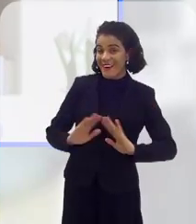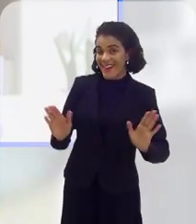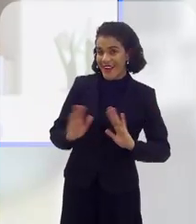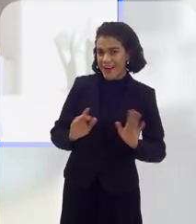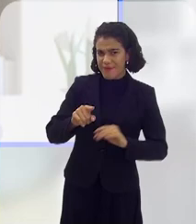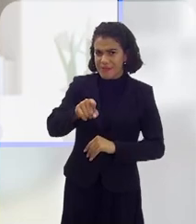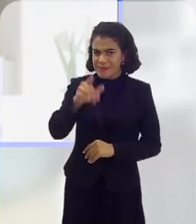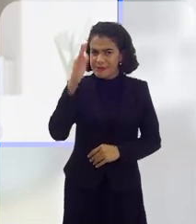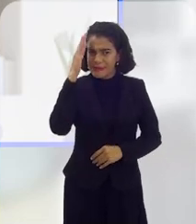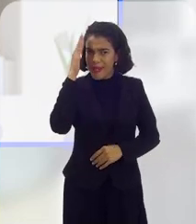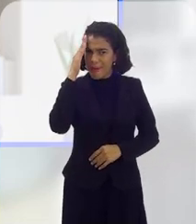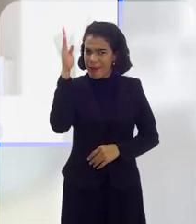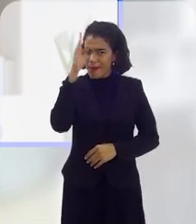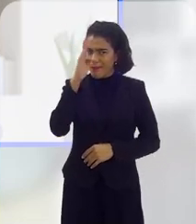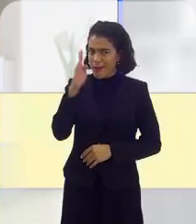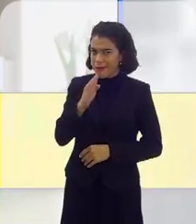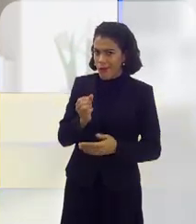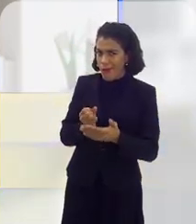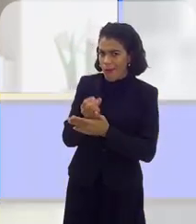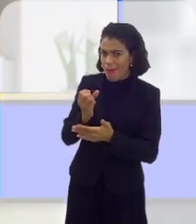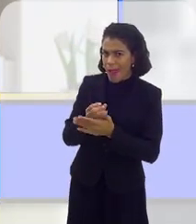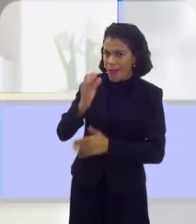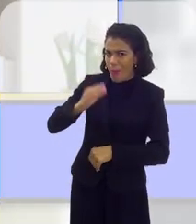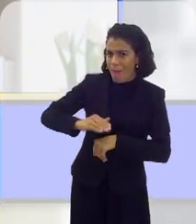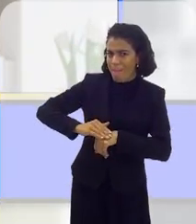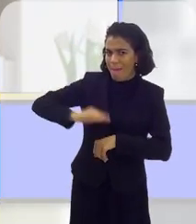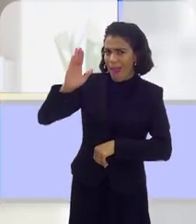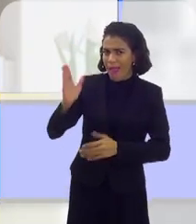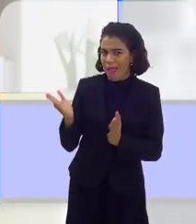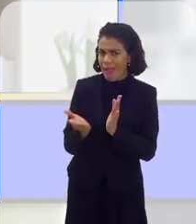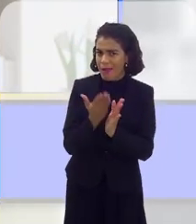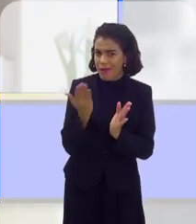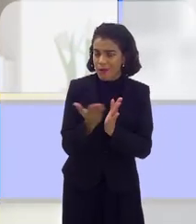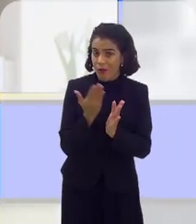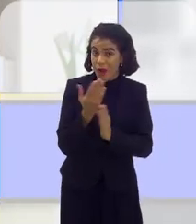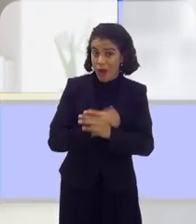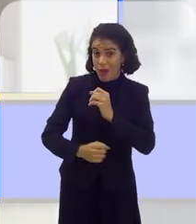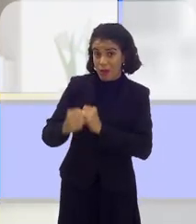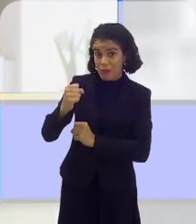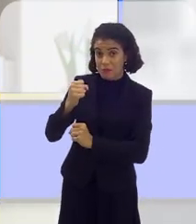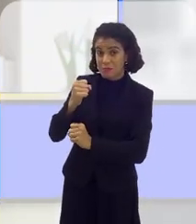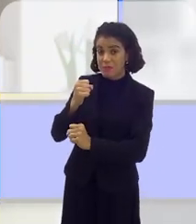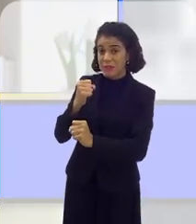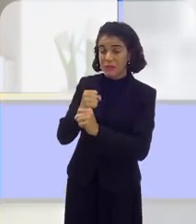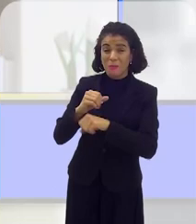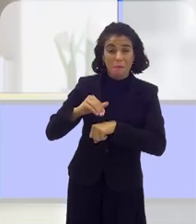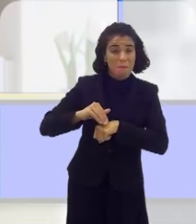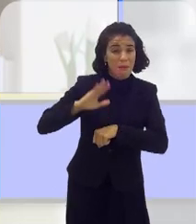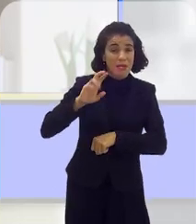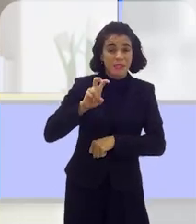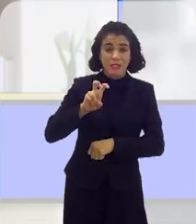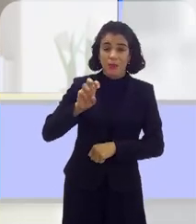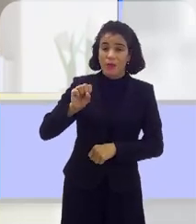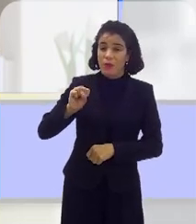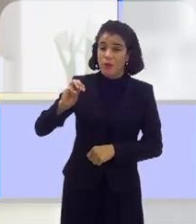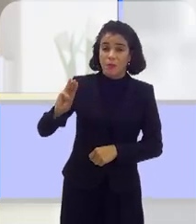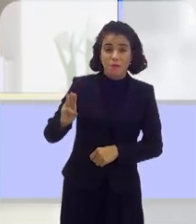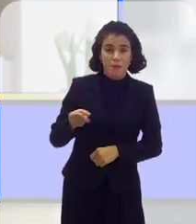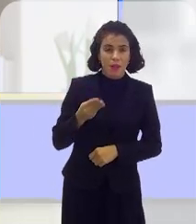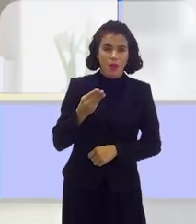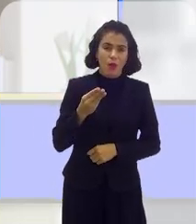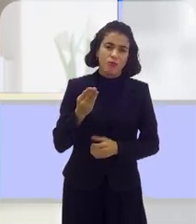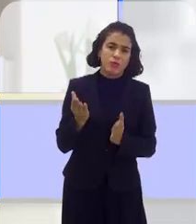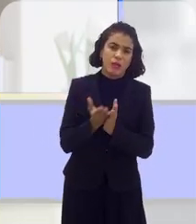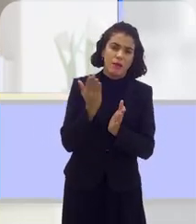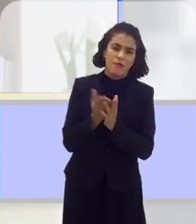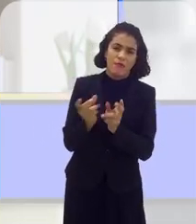Olá, você sabia que o brasileiro tem comprado mais livros? Só no ano passado foram mais de 58 milhões de